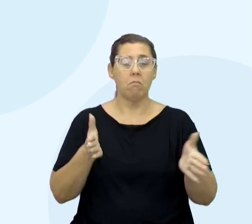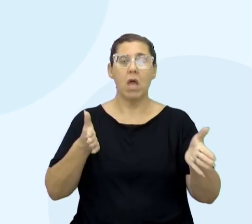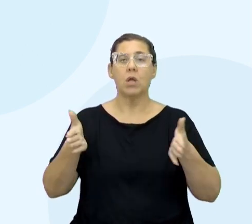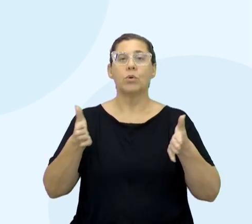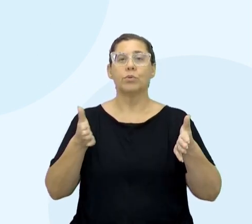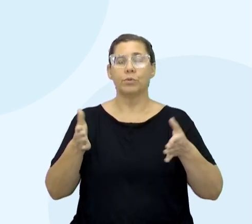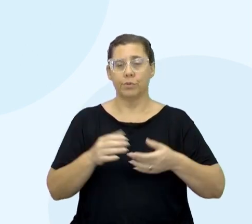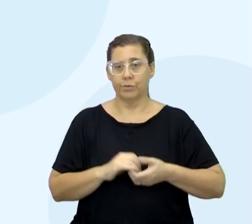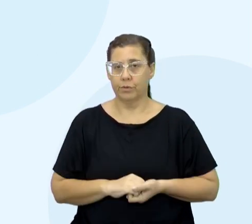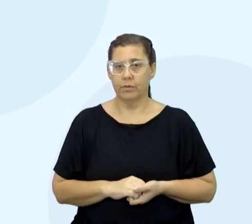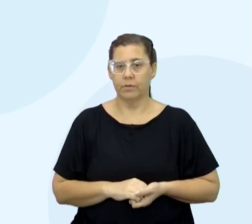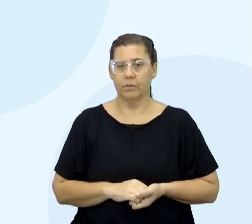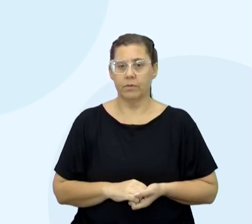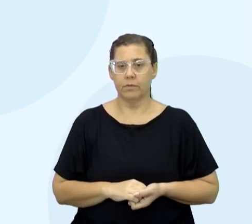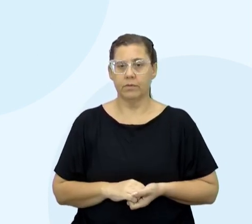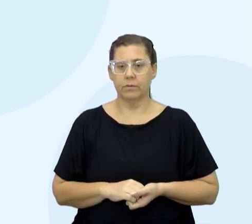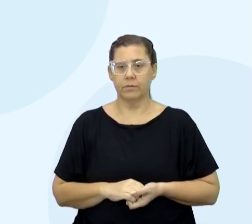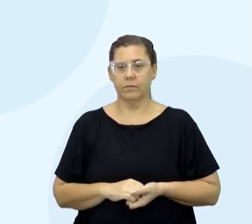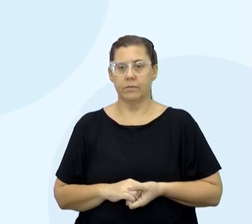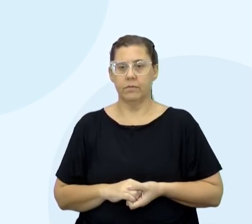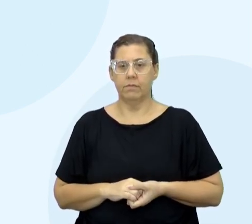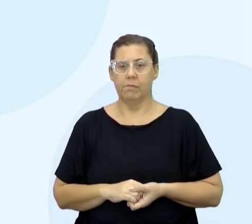prazo?